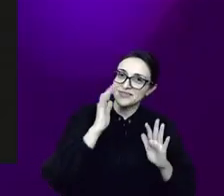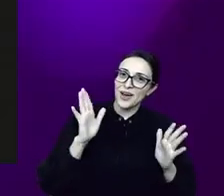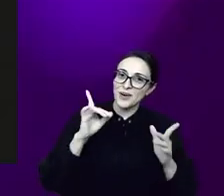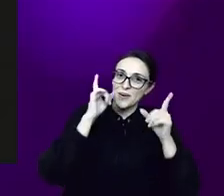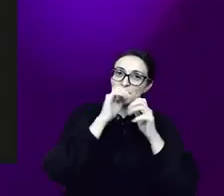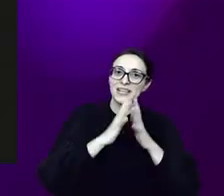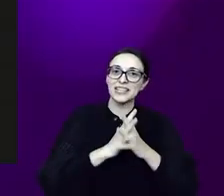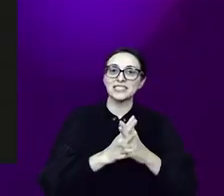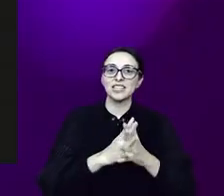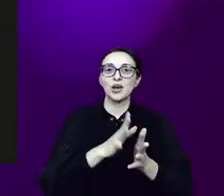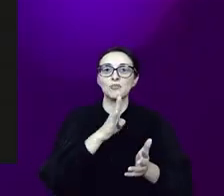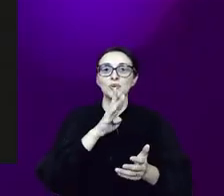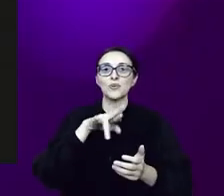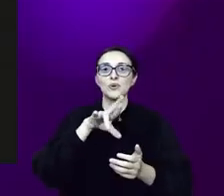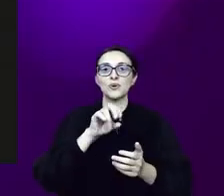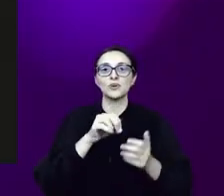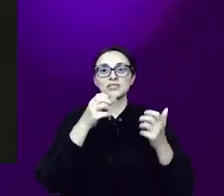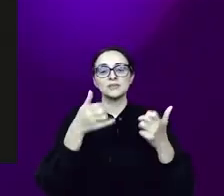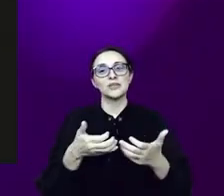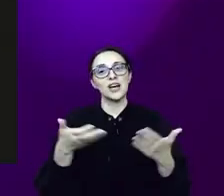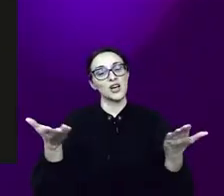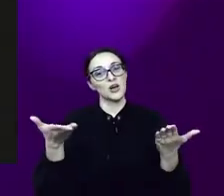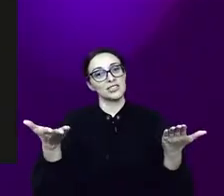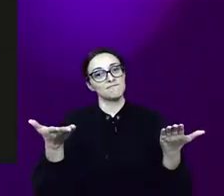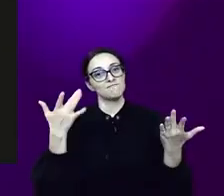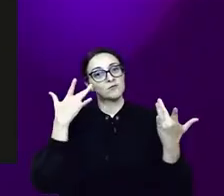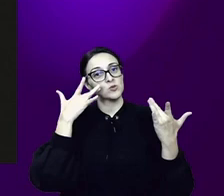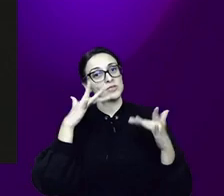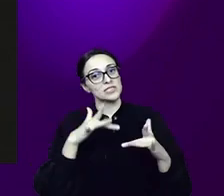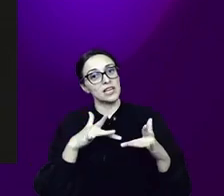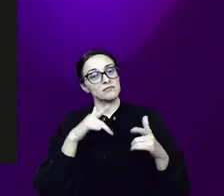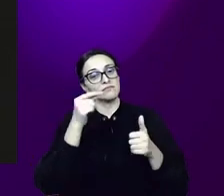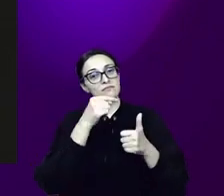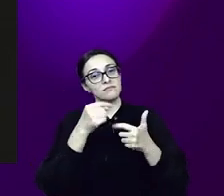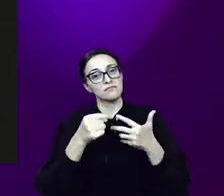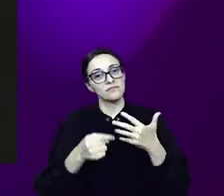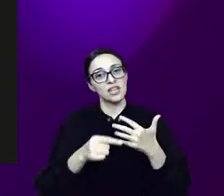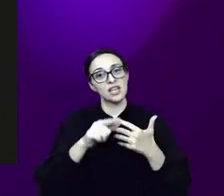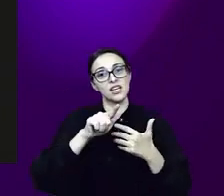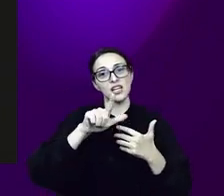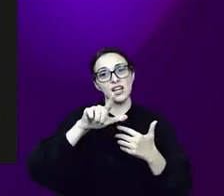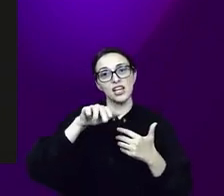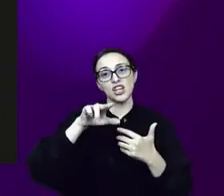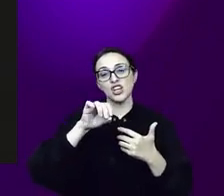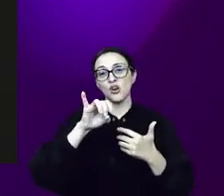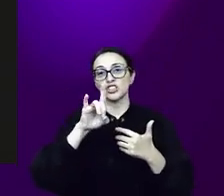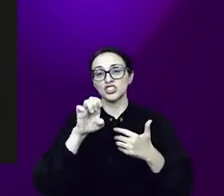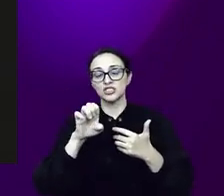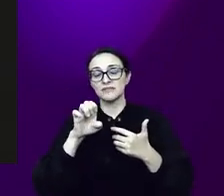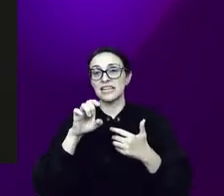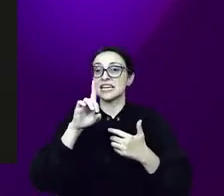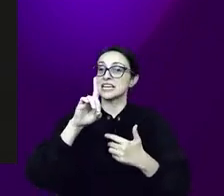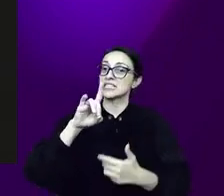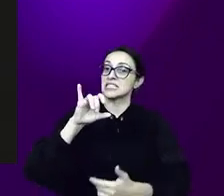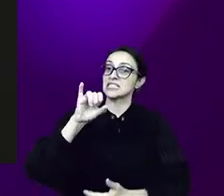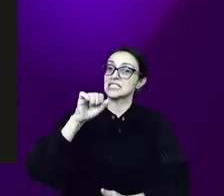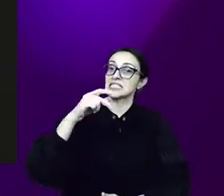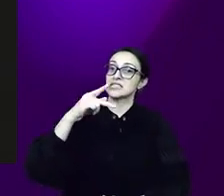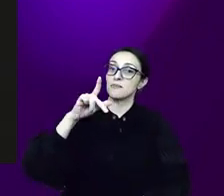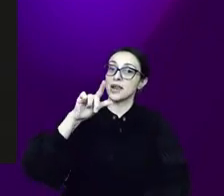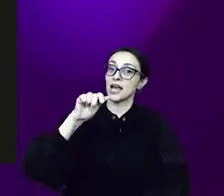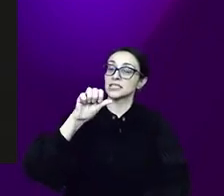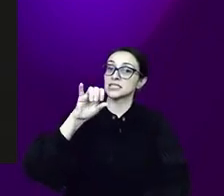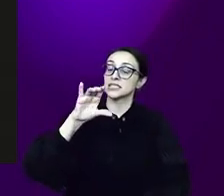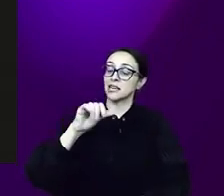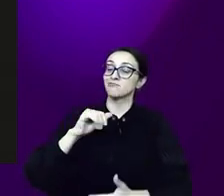dificuldade? É como o Bruno tinha falado agora, eu não sei te classificar se chama glenoide displásica. Obviamente, eu vi uma evolução,